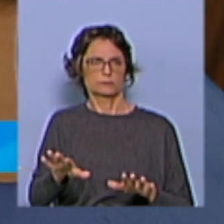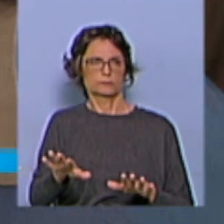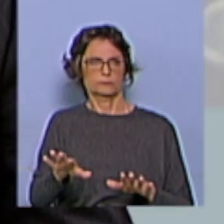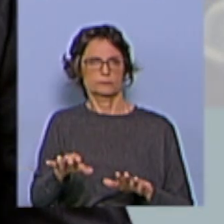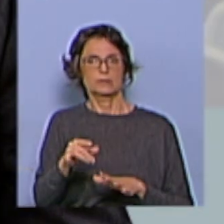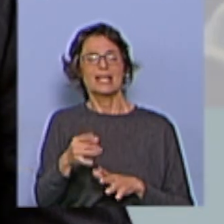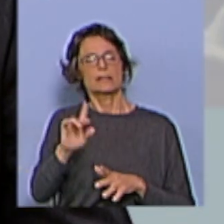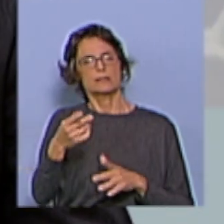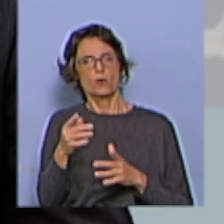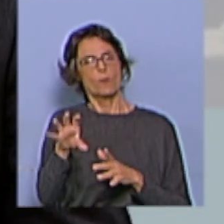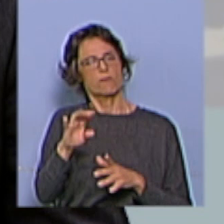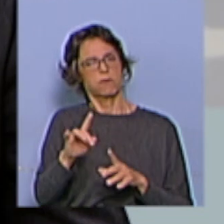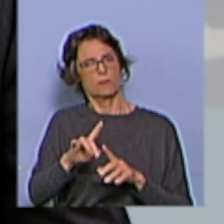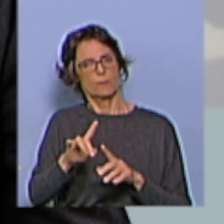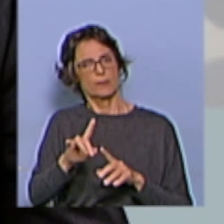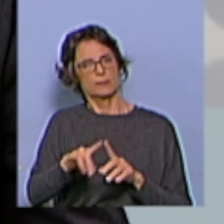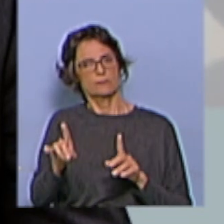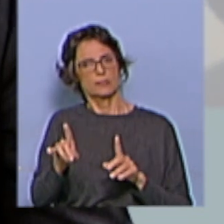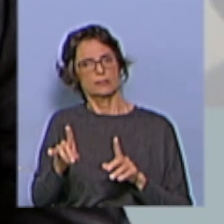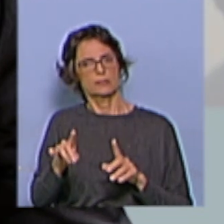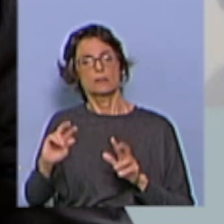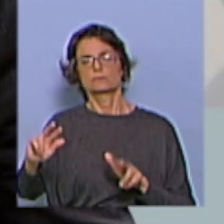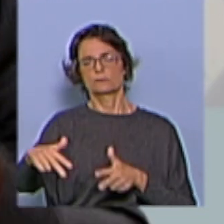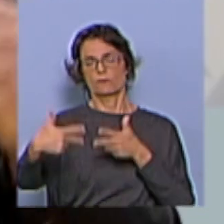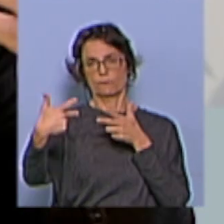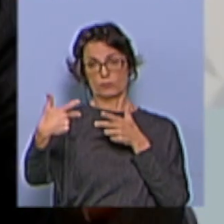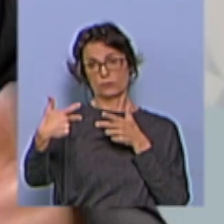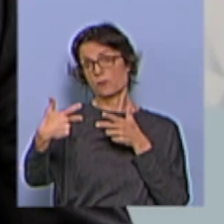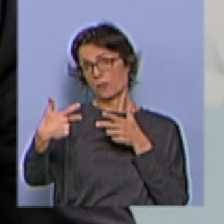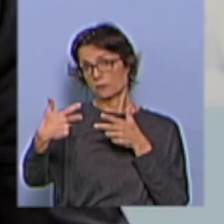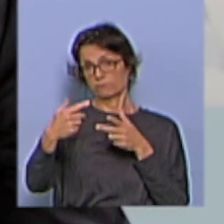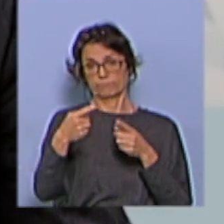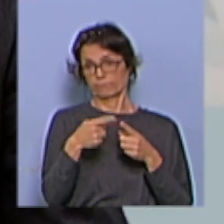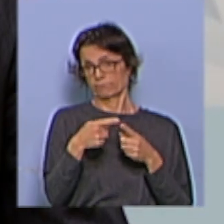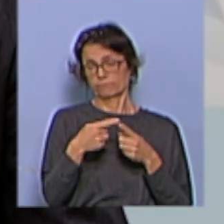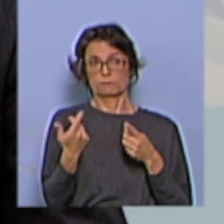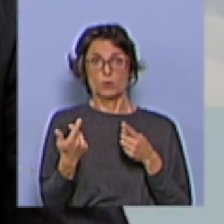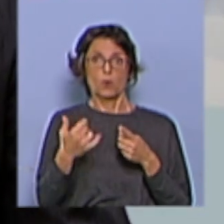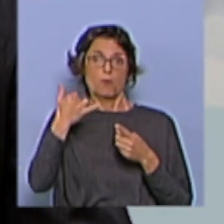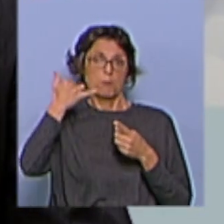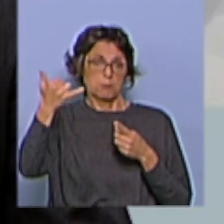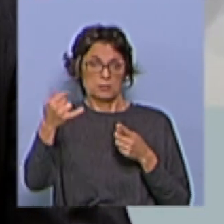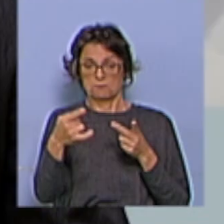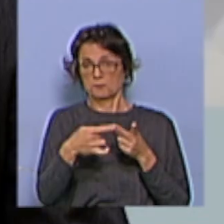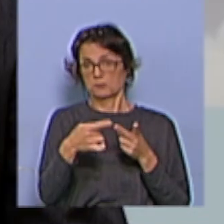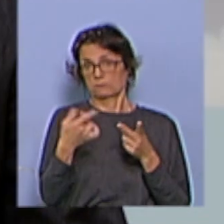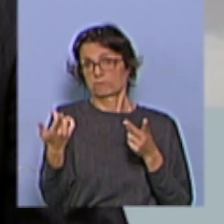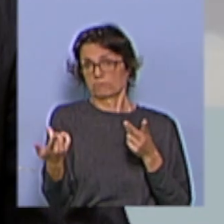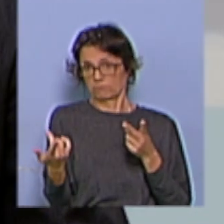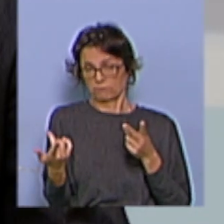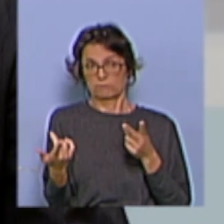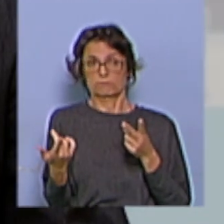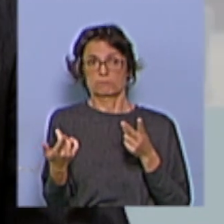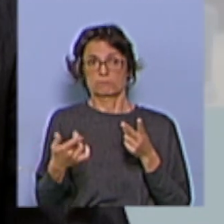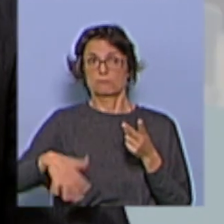a outras técnicas. Podia ser o vídeo, a videochamada, podia ser, por exemplo, o telefone. Às vezes, as